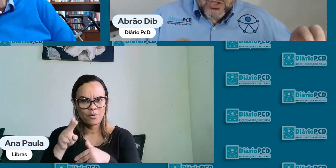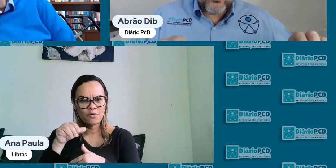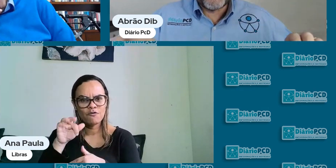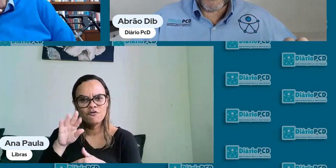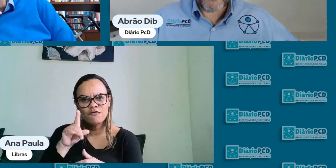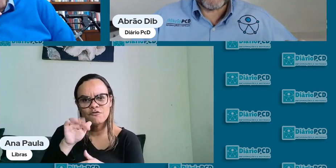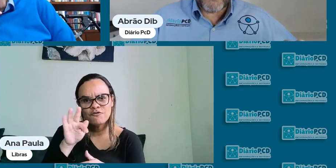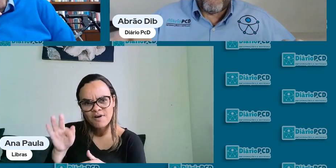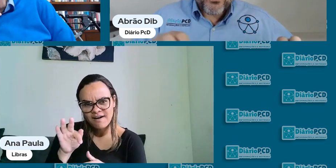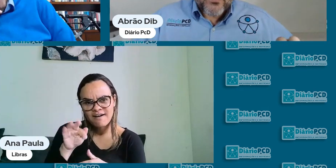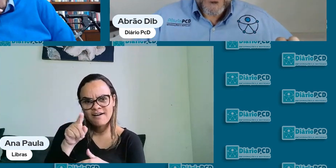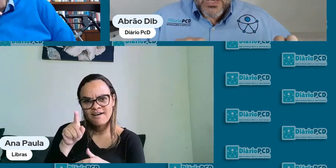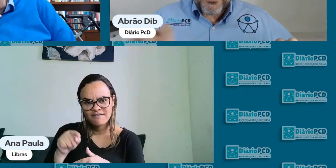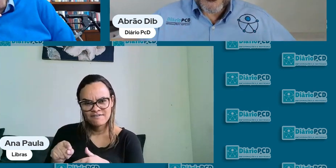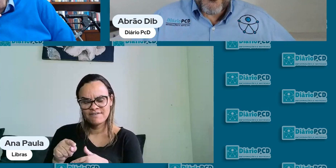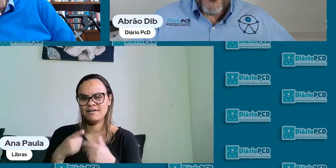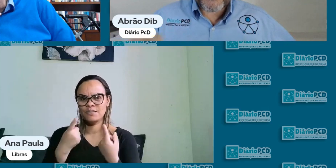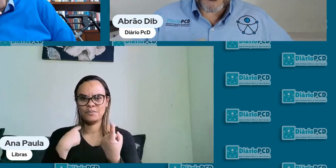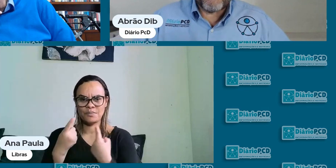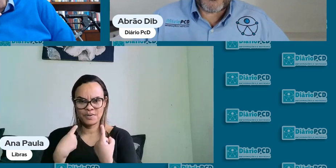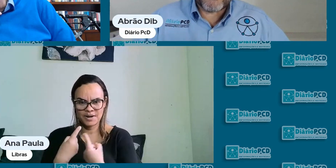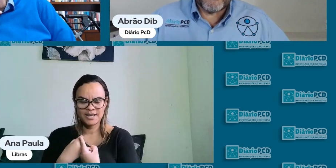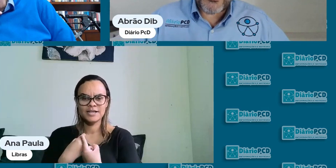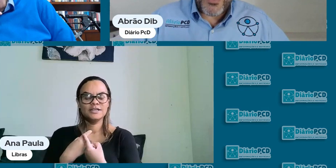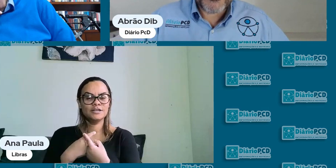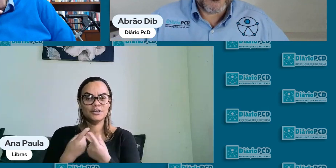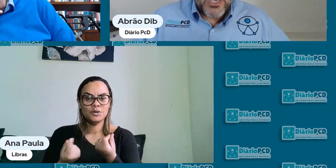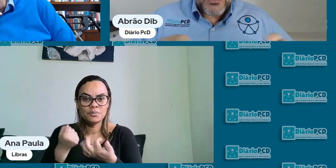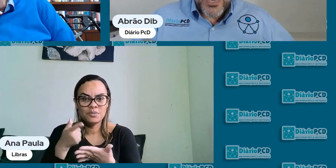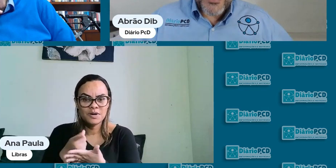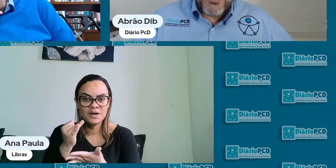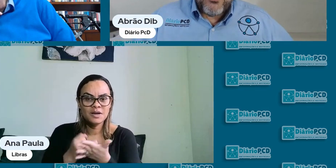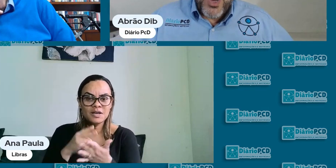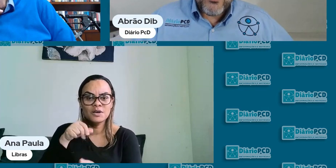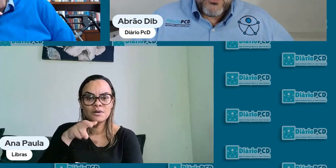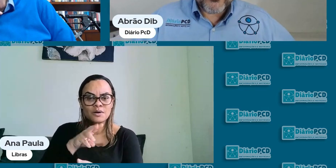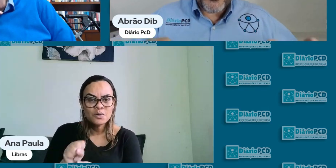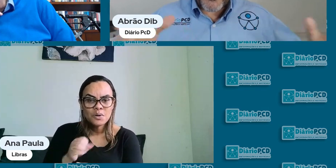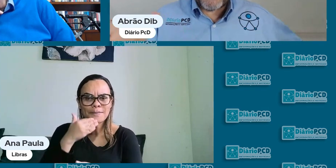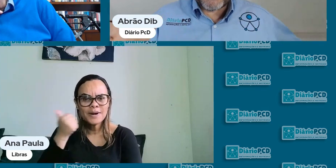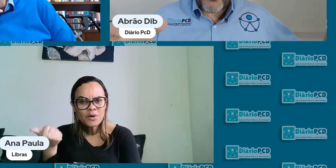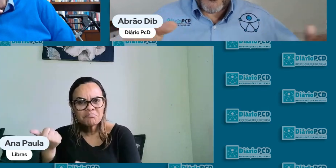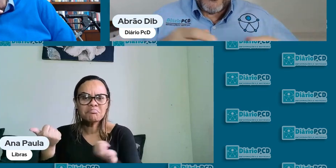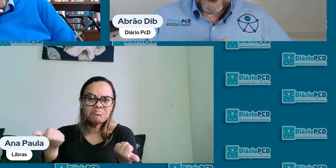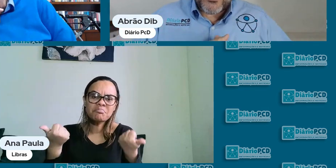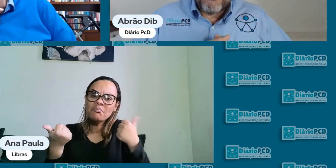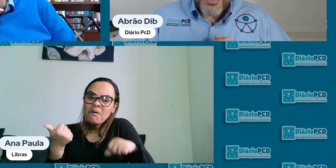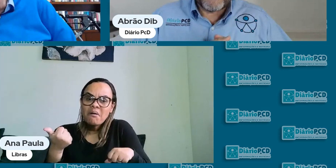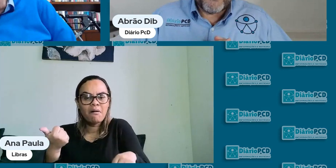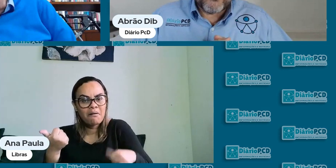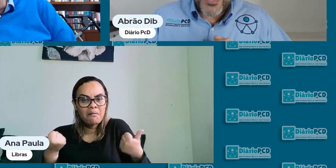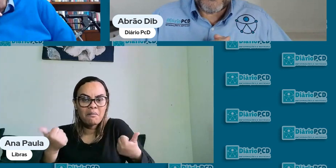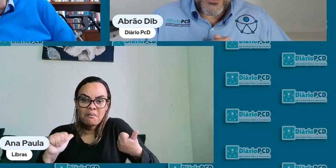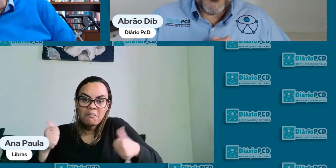de discutir essa questão, principalmente da tributação do ICMS? Será que é melhor ou será que a gente vai ter